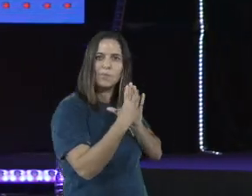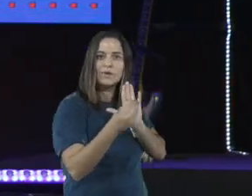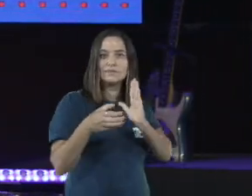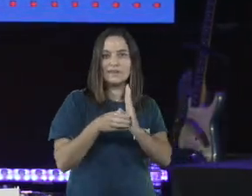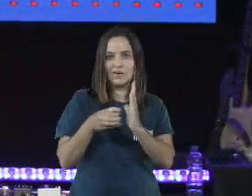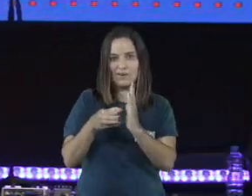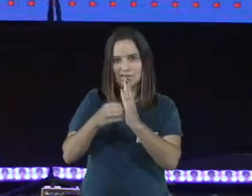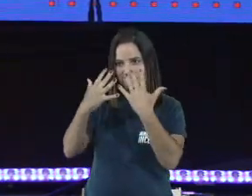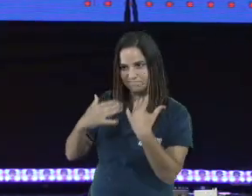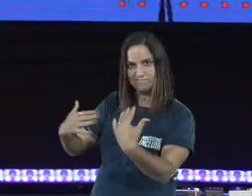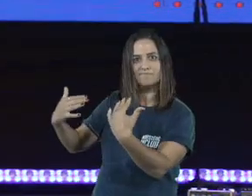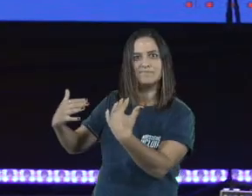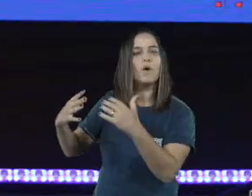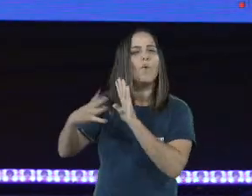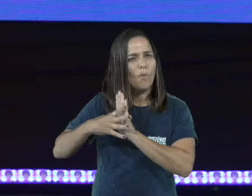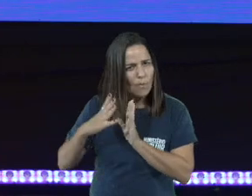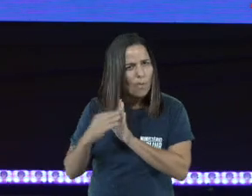maneira que você nunca viu